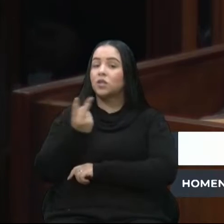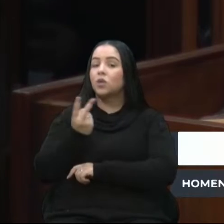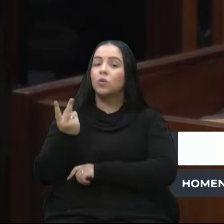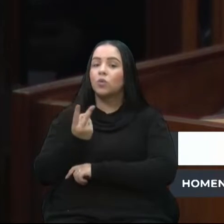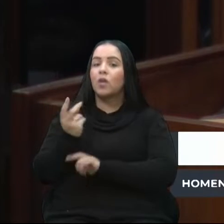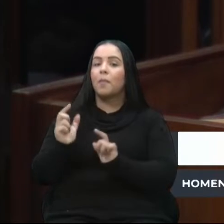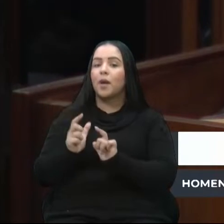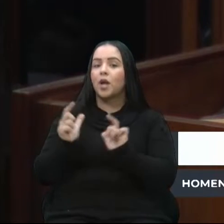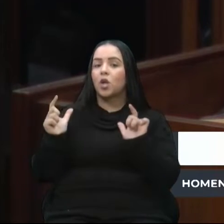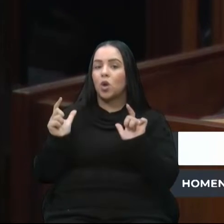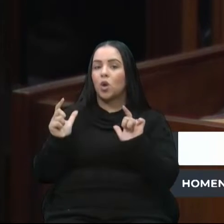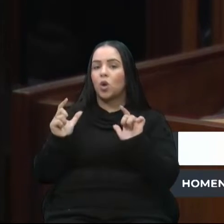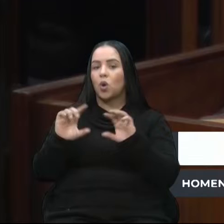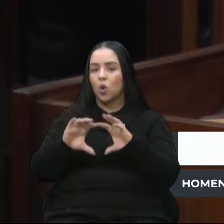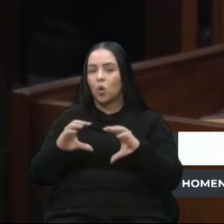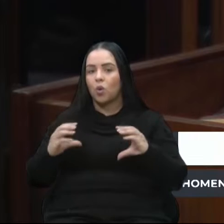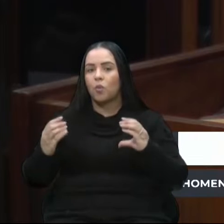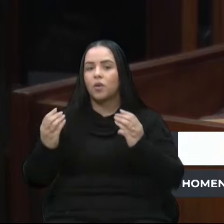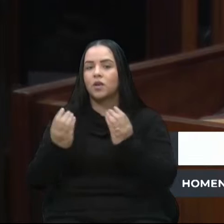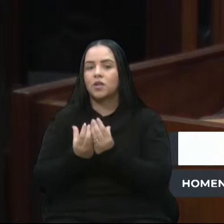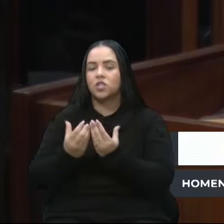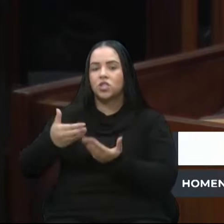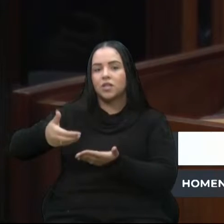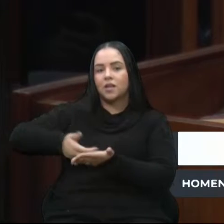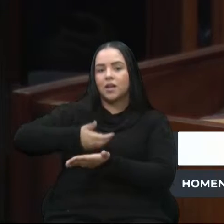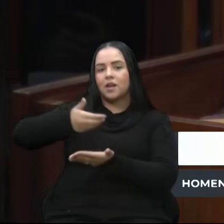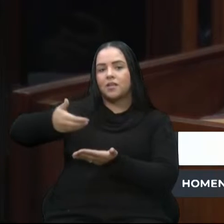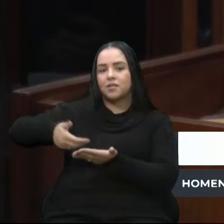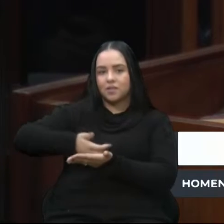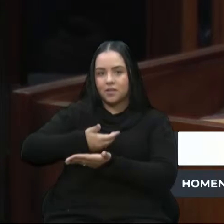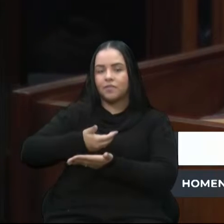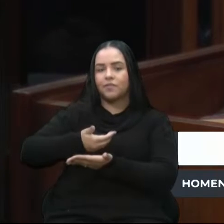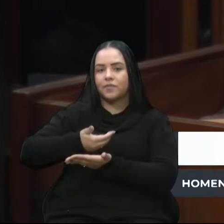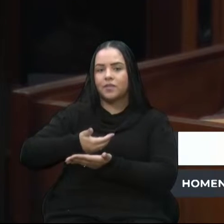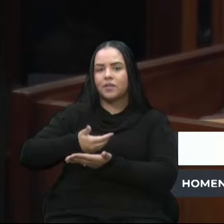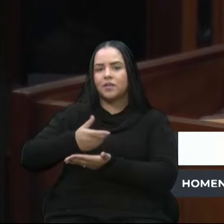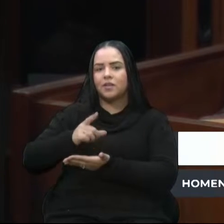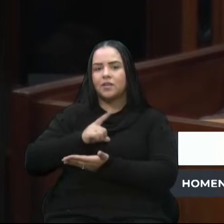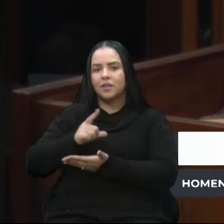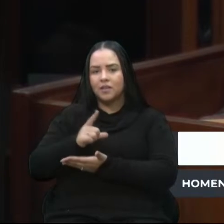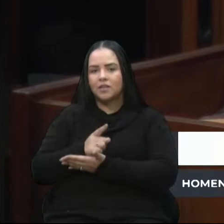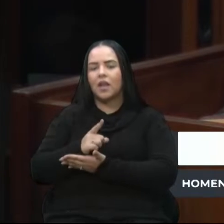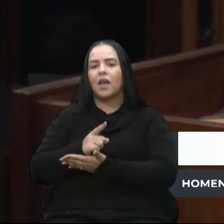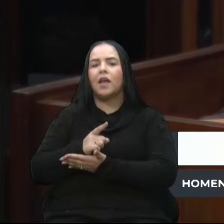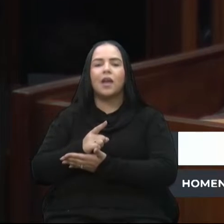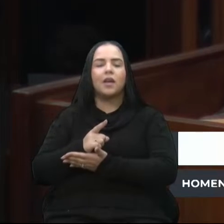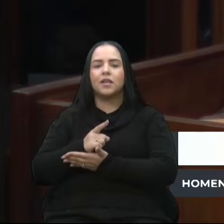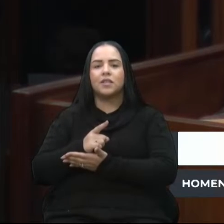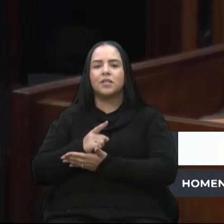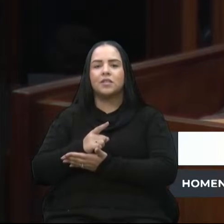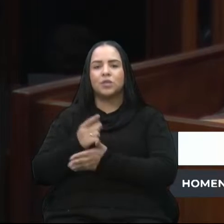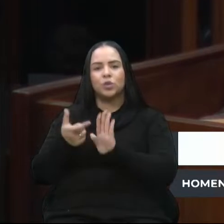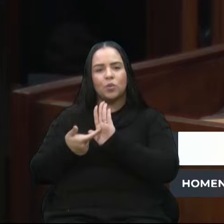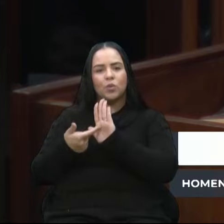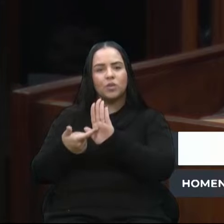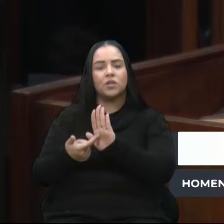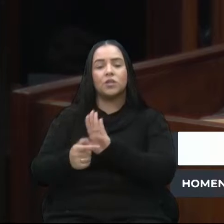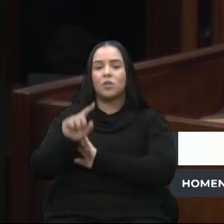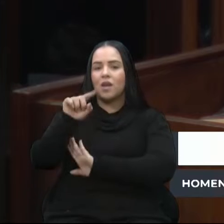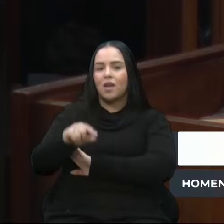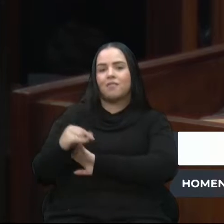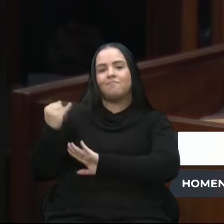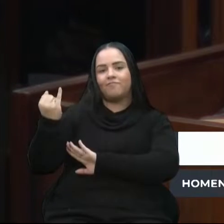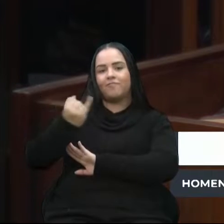Casca. Então, esse reconhecimento via legislativo é uma coisa bem